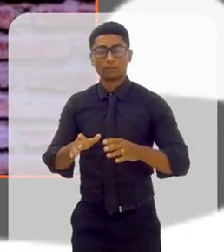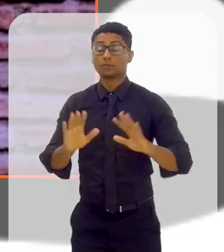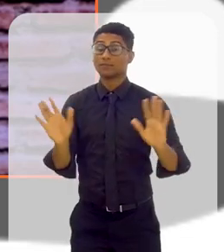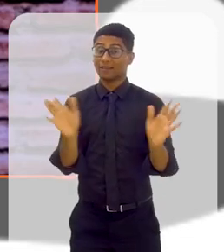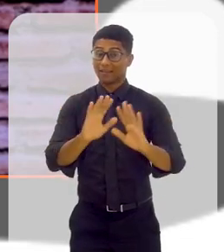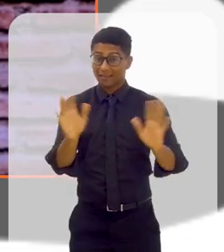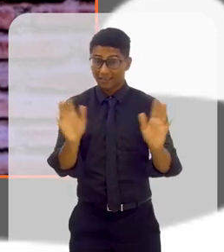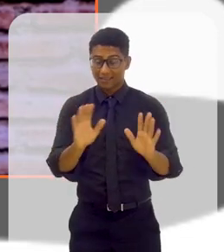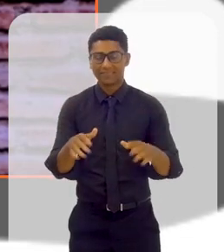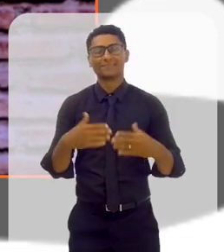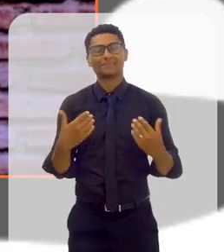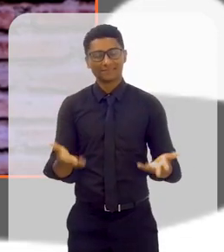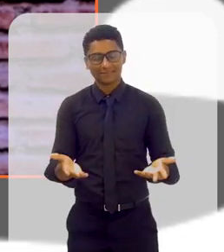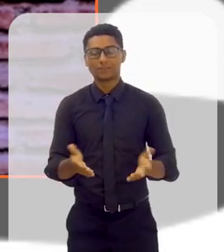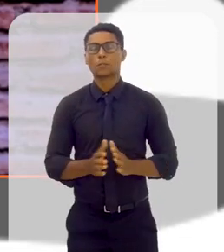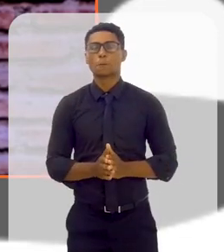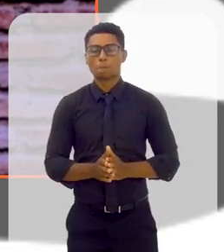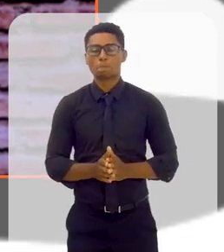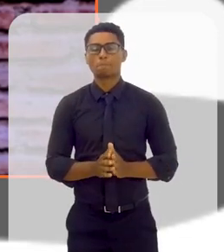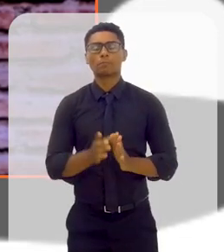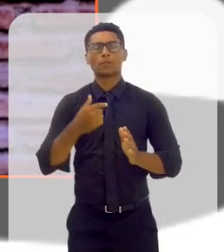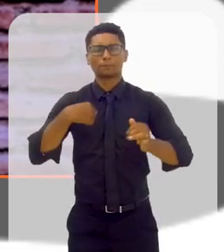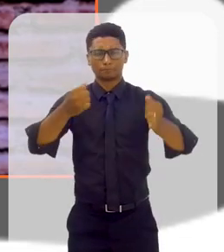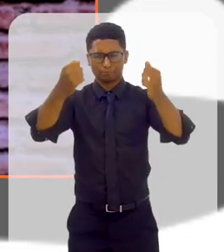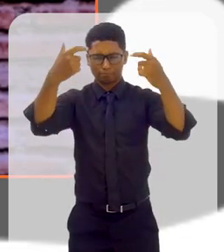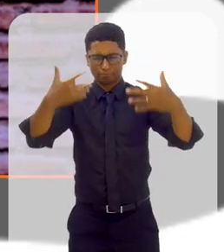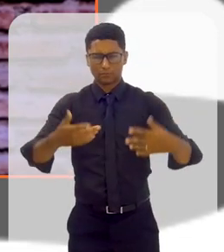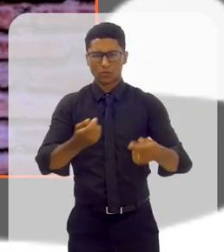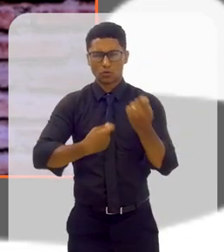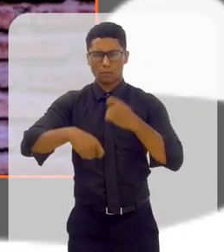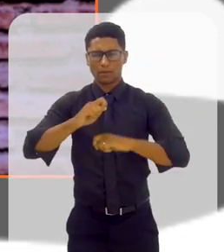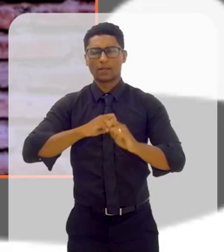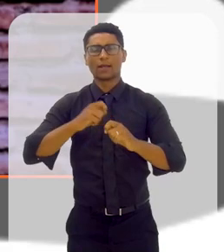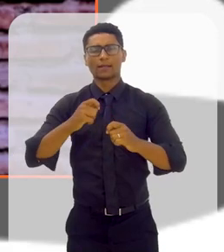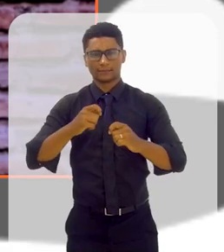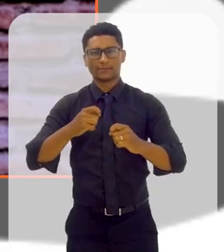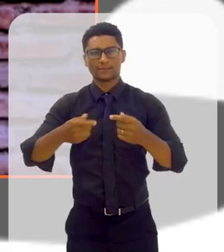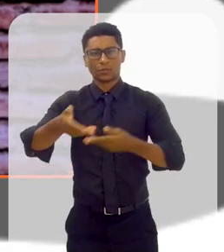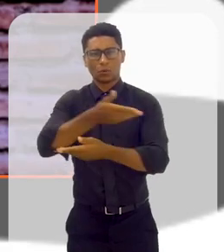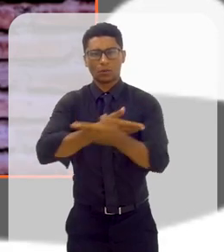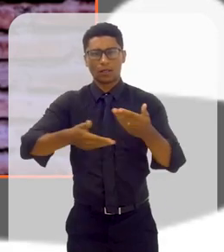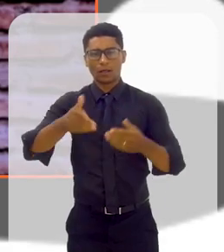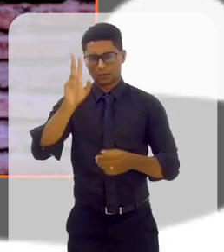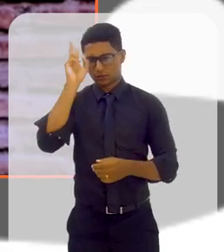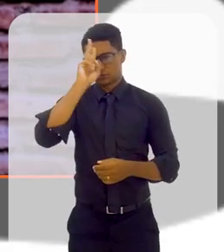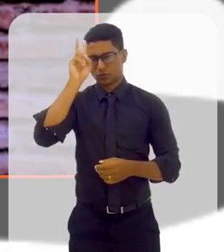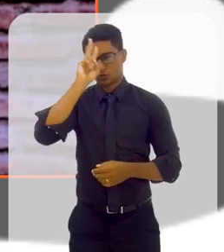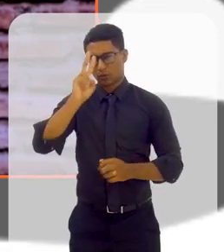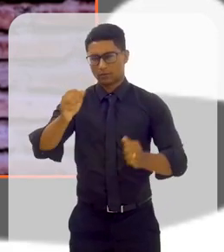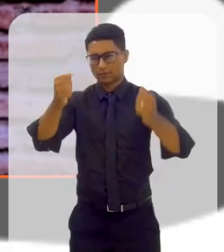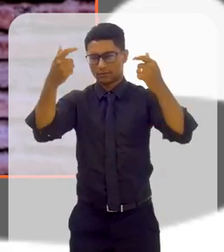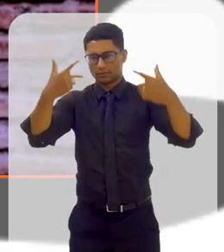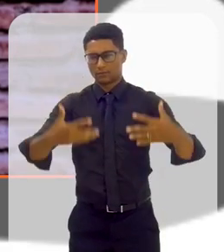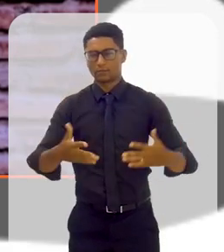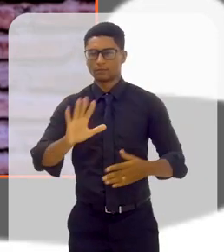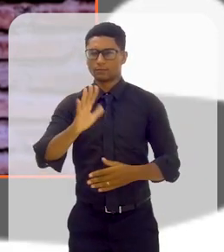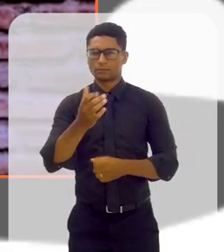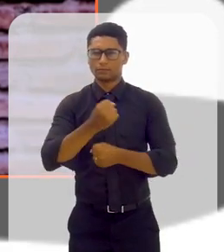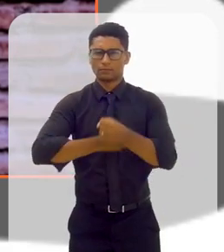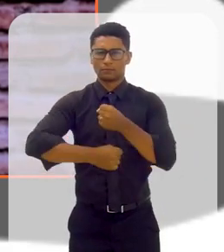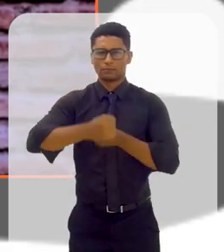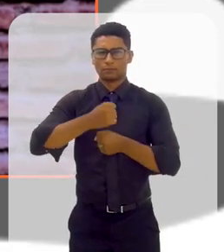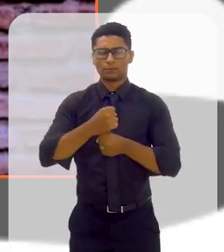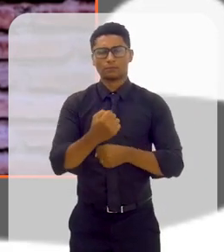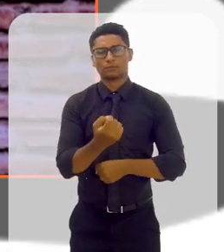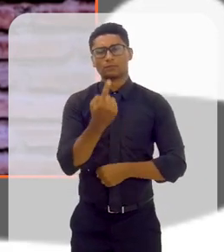sinto confortável e até impulsionado a falar um pouquinho de história. Vamos voltar mais ou menos em 1800,